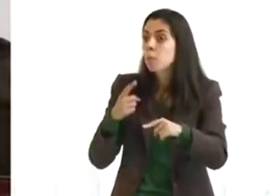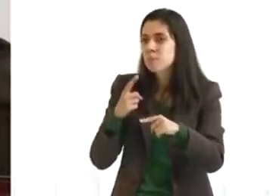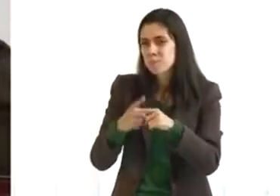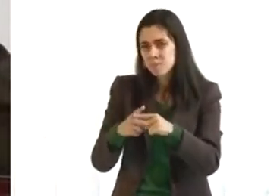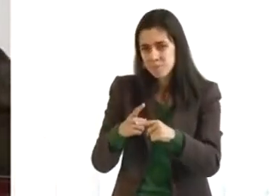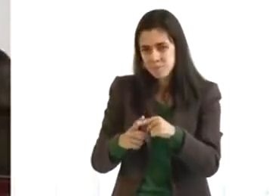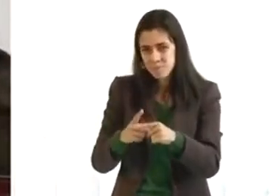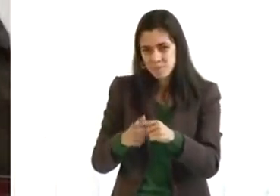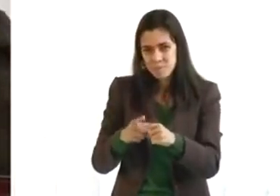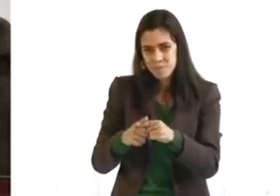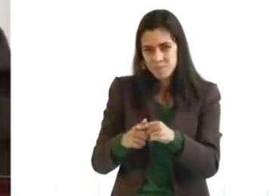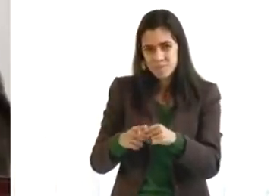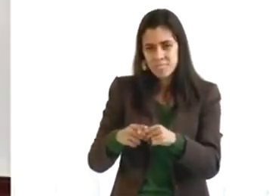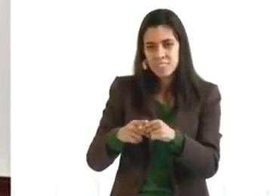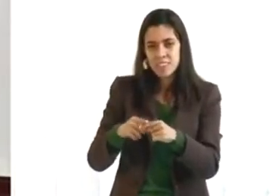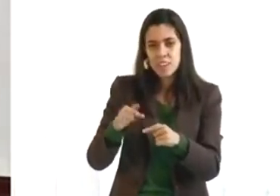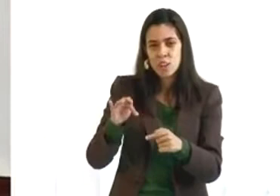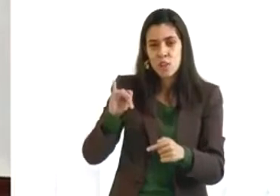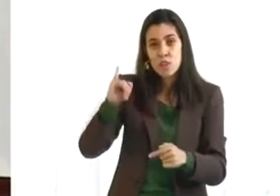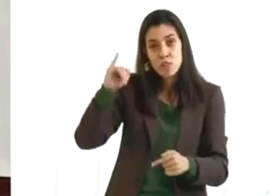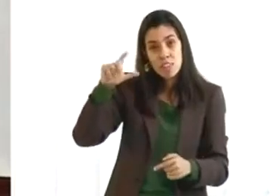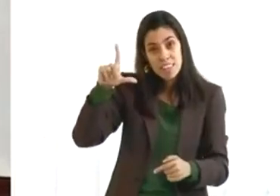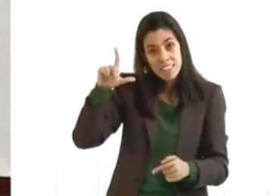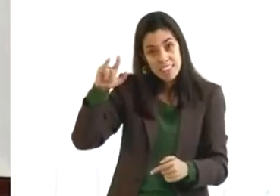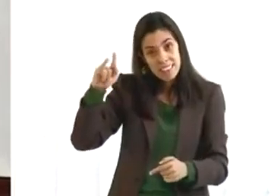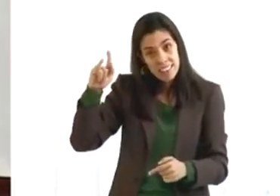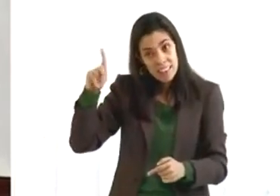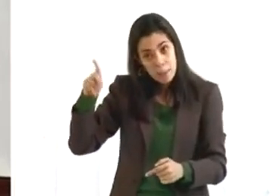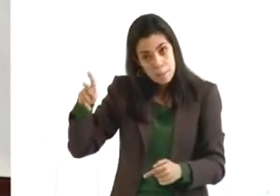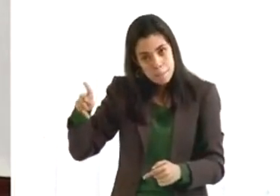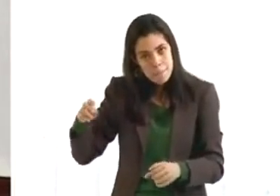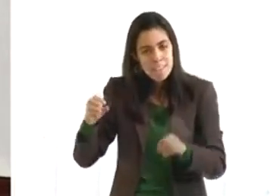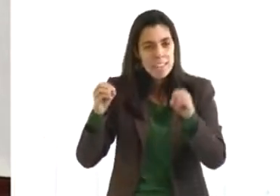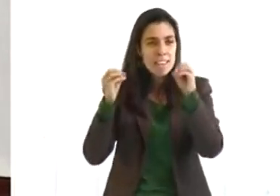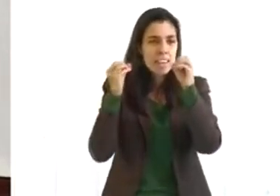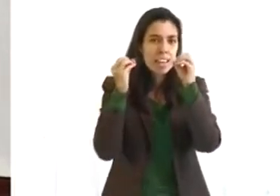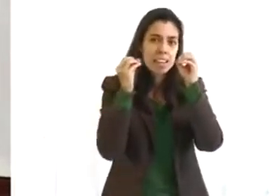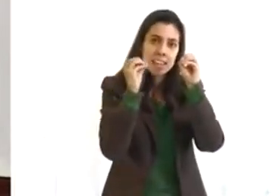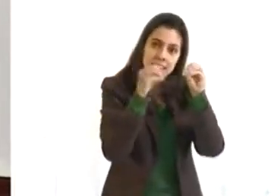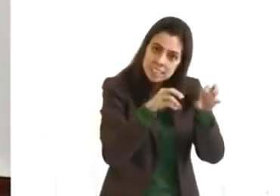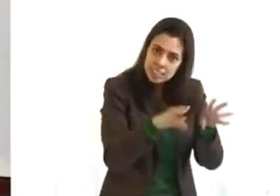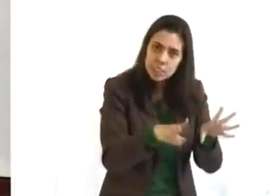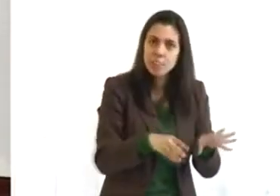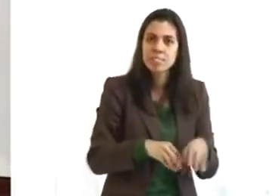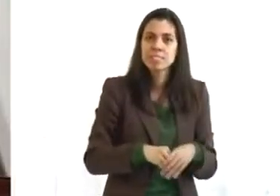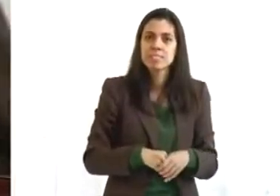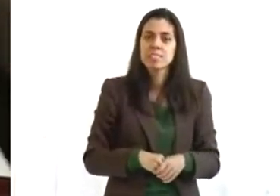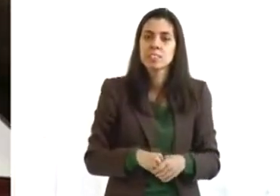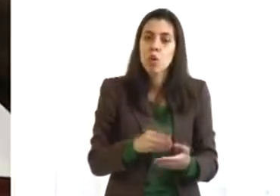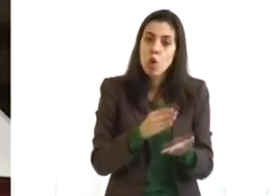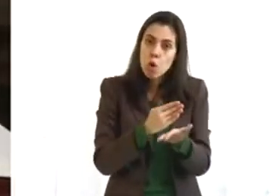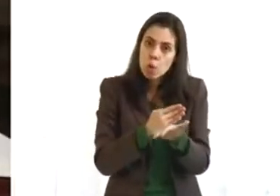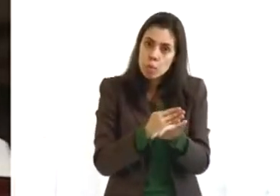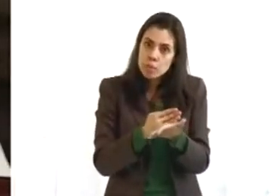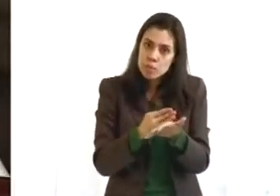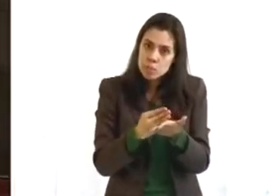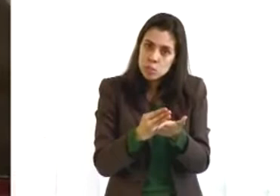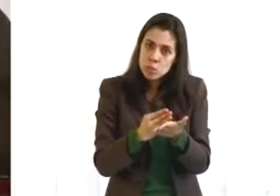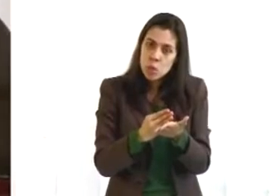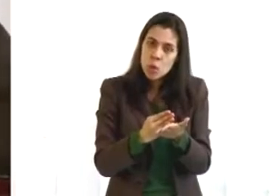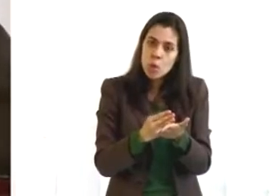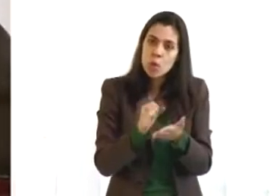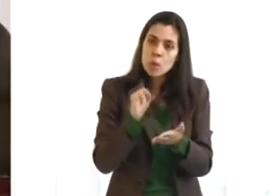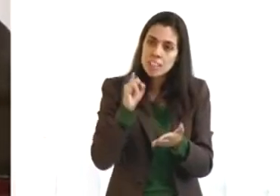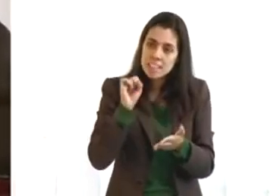da palavra de Deus, do genuíno evangelho que Filipe anunciou para ele a partir do texto que ele estava lendo em